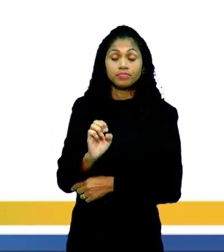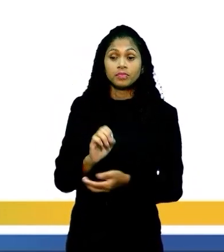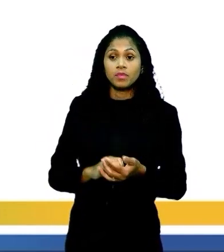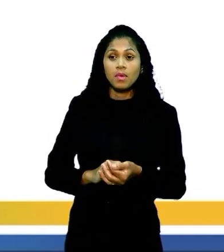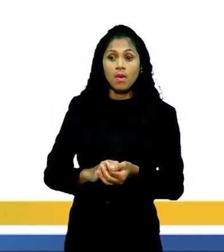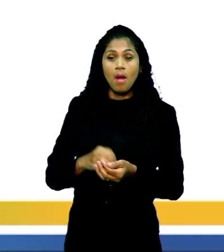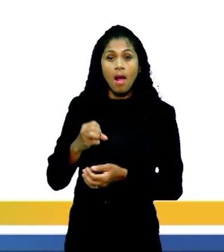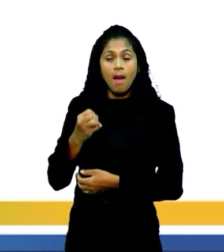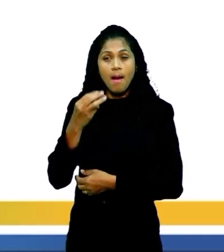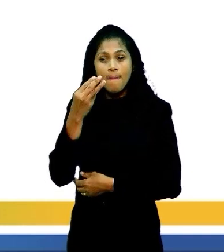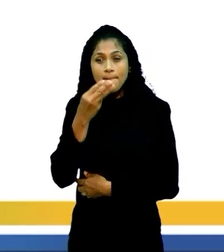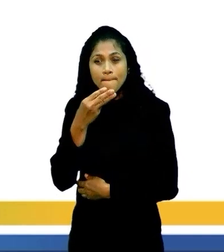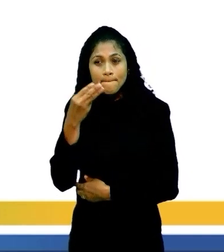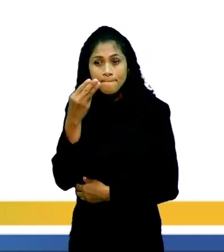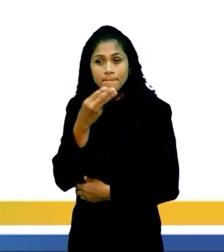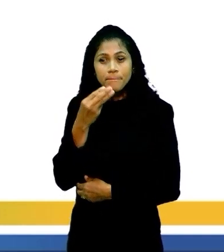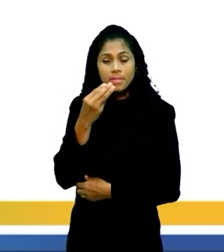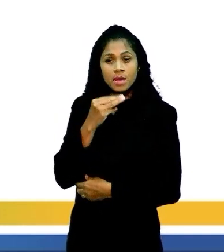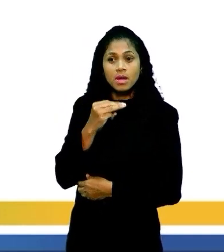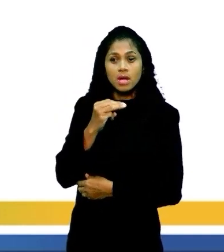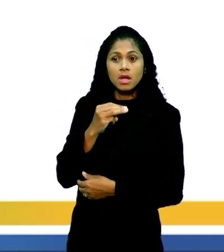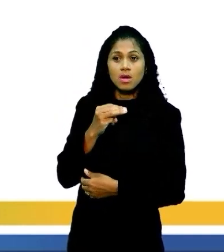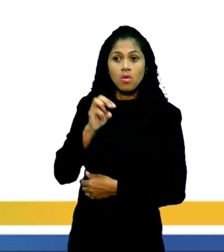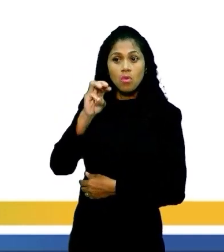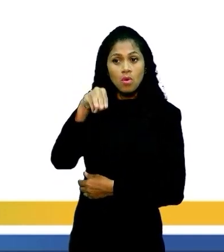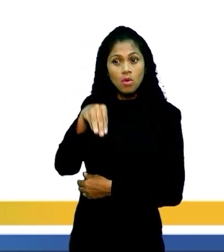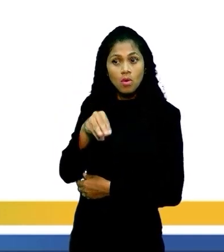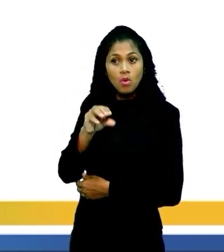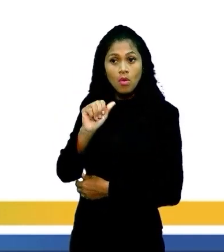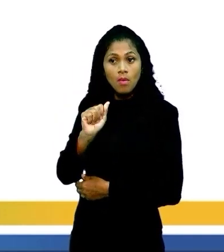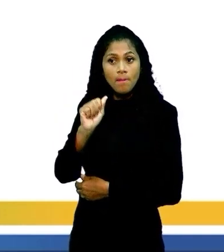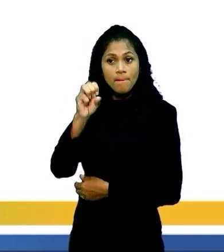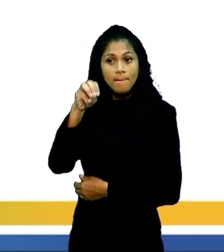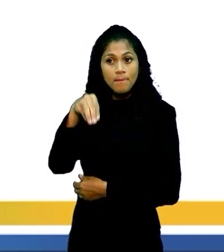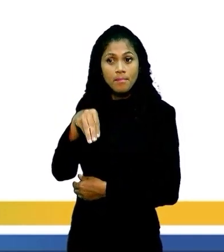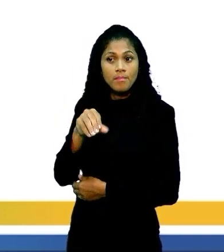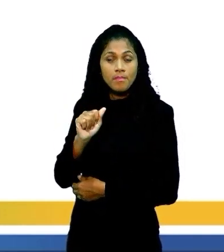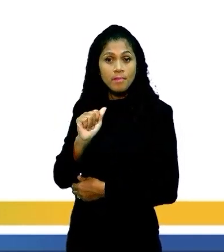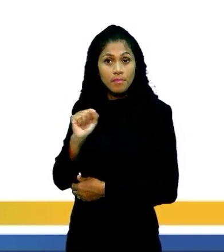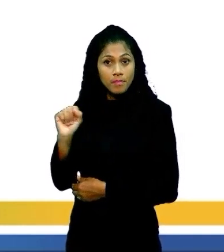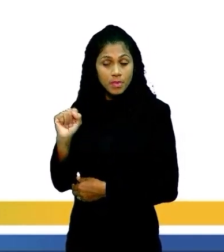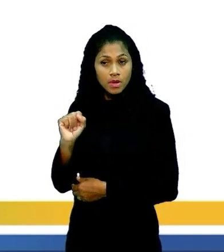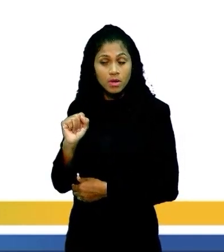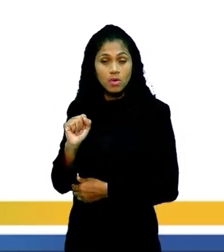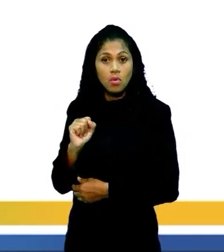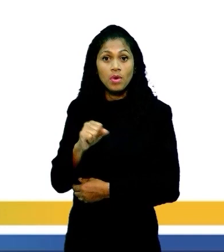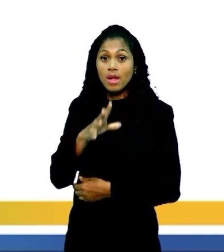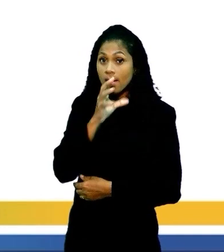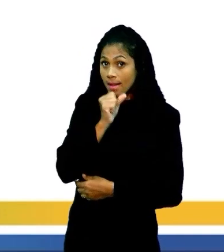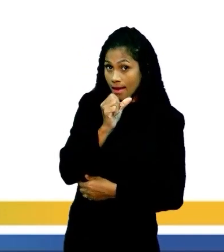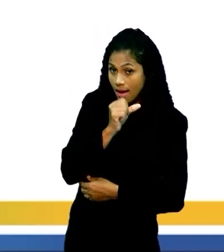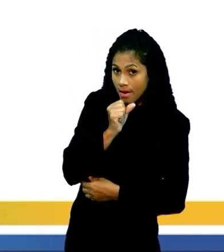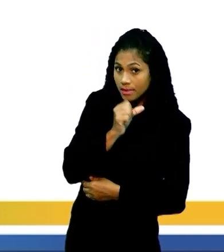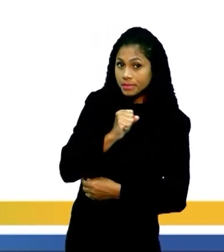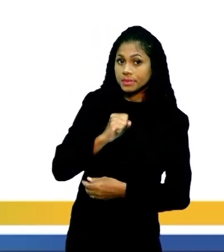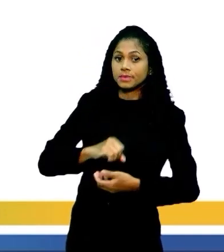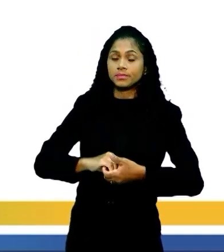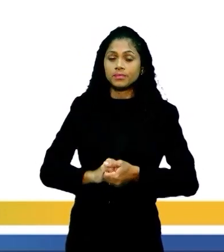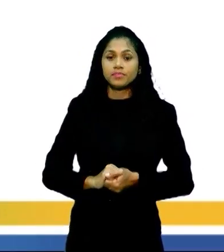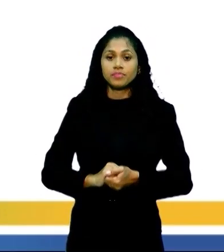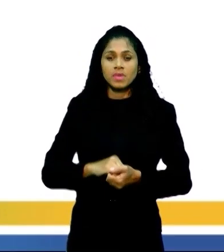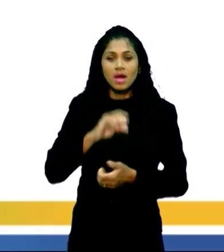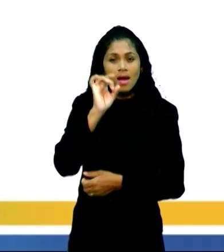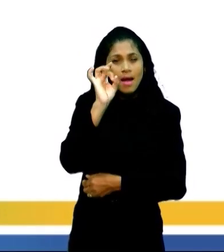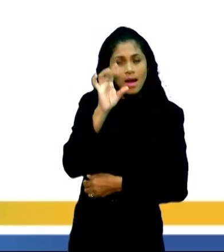com mel, tá? De iogurte com mamão e de iogurte com laranja rende,